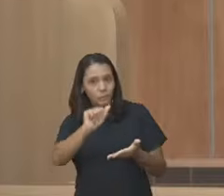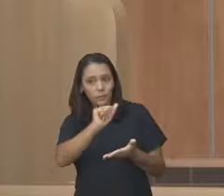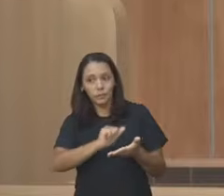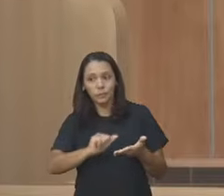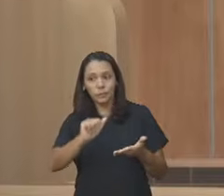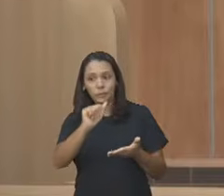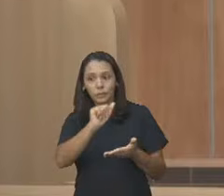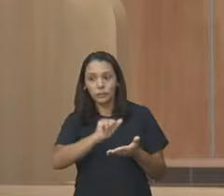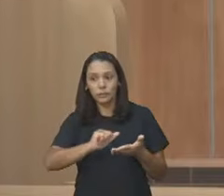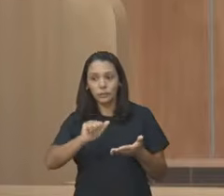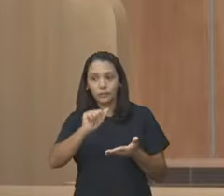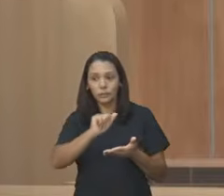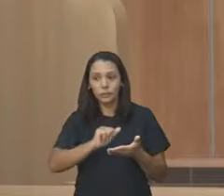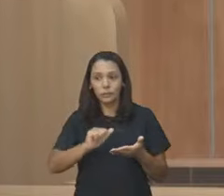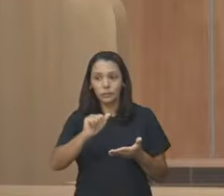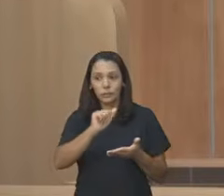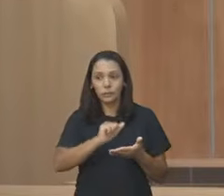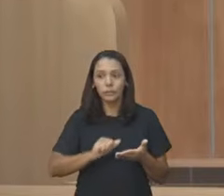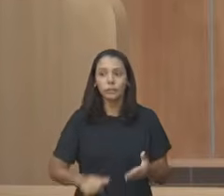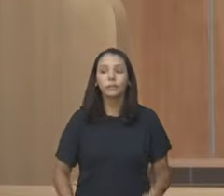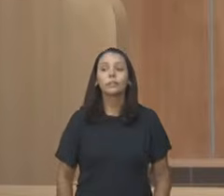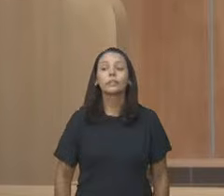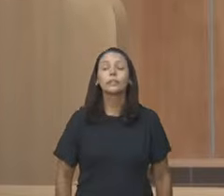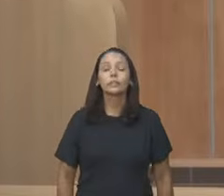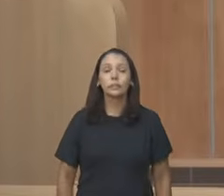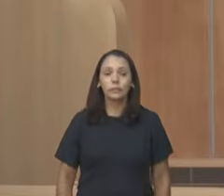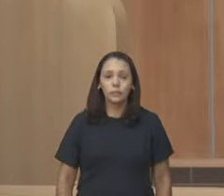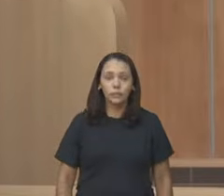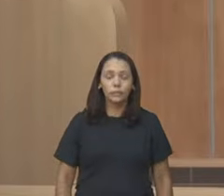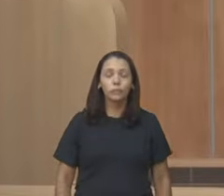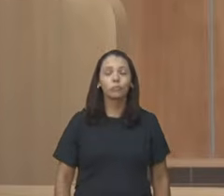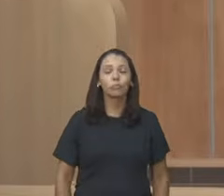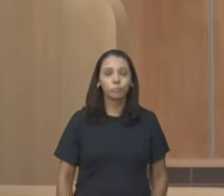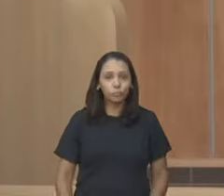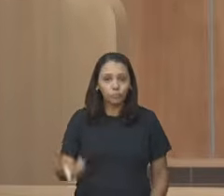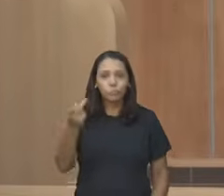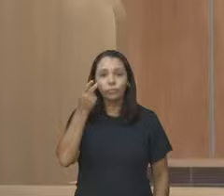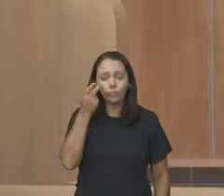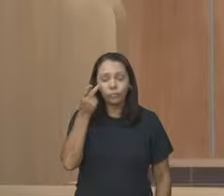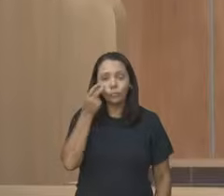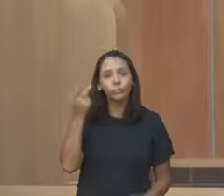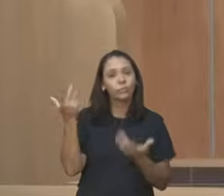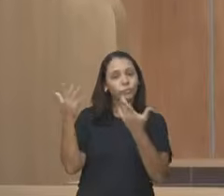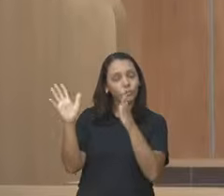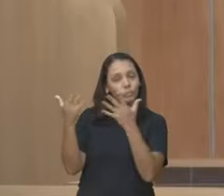Associação Remar do Brasil. Quero parabenizar o Paulinho, né,